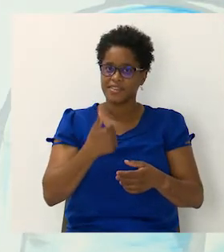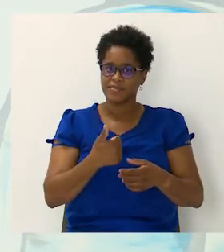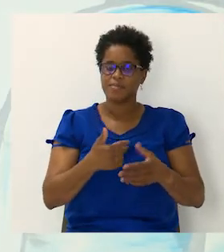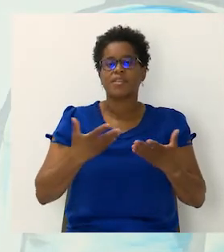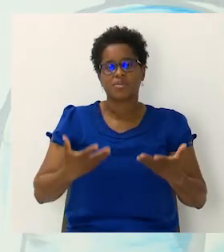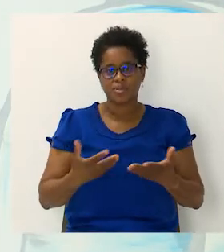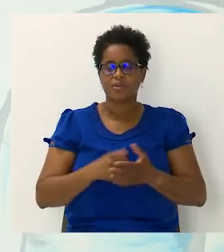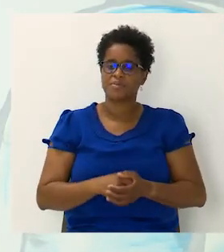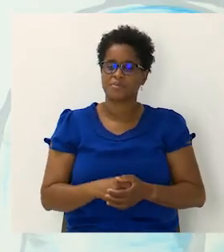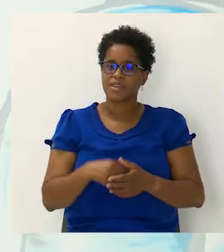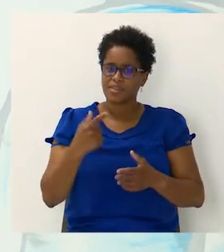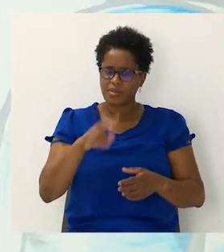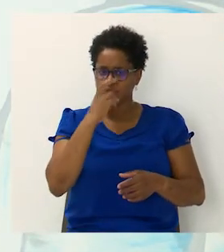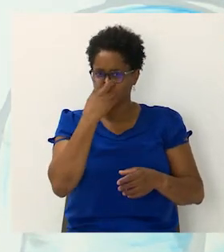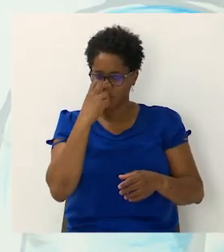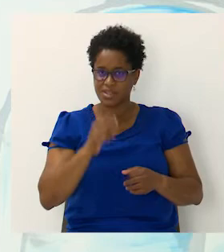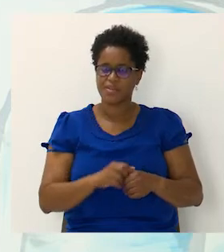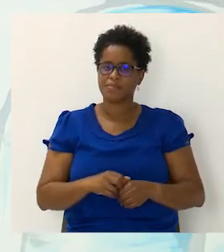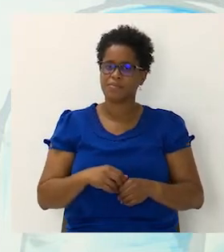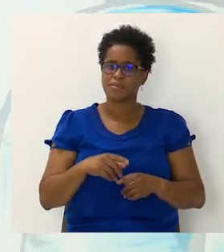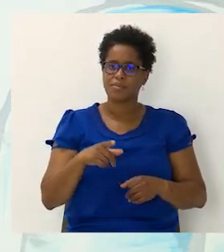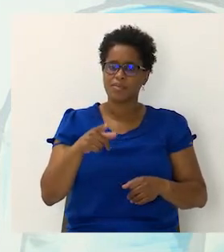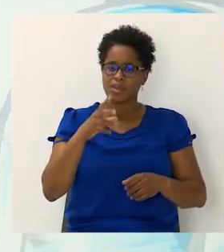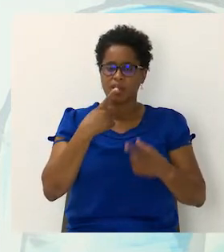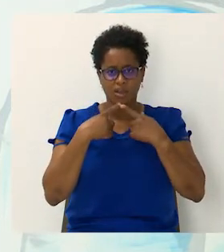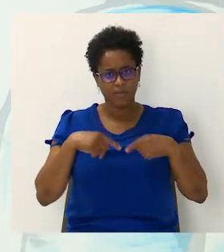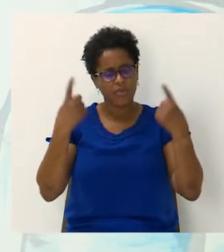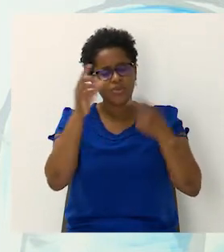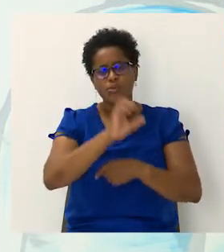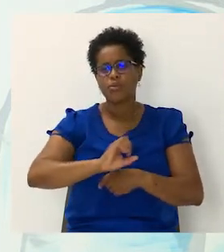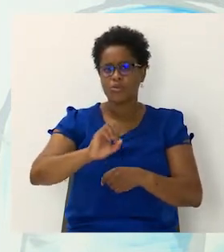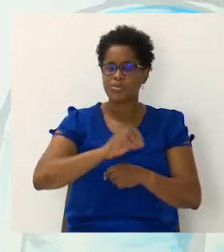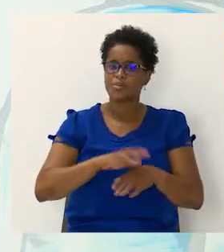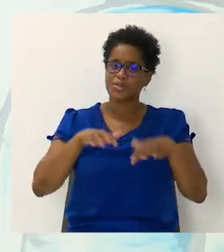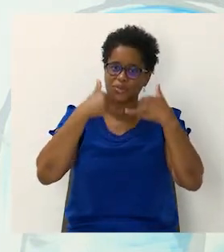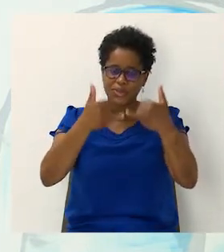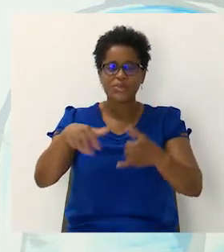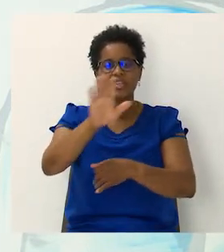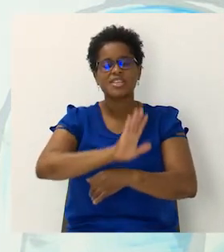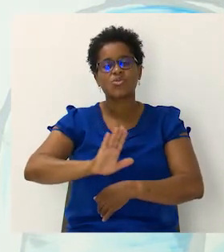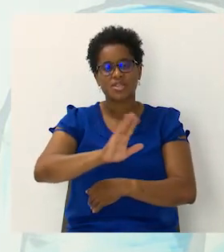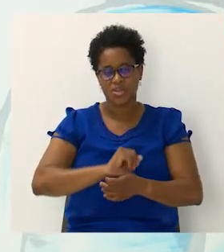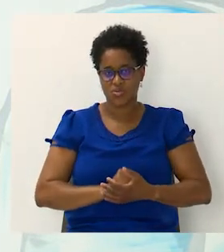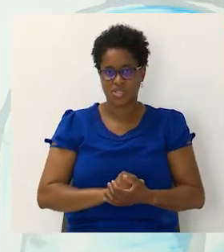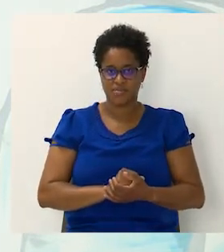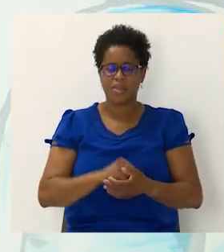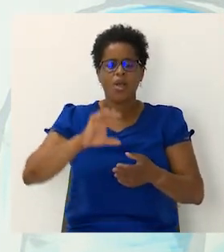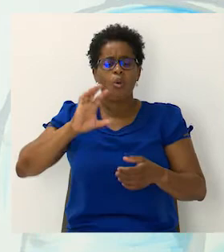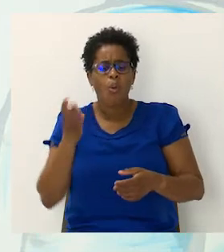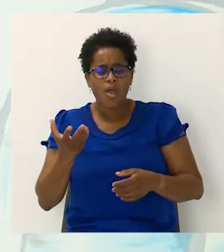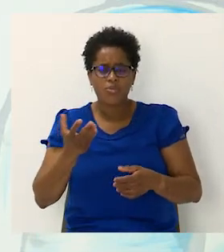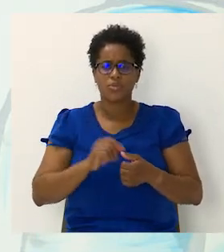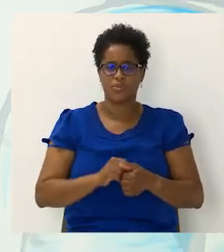em termos de curiosidade, alerto-vos pelas seguintes situações.